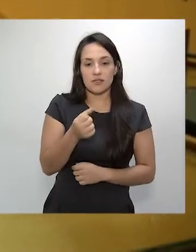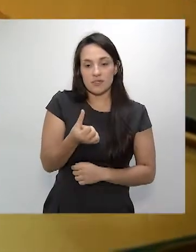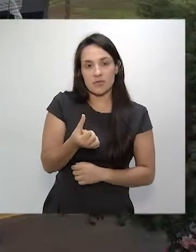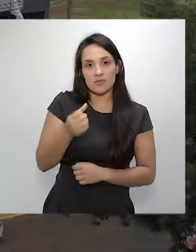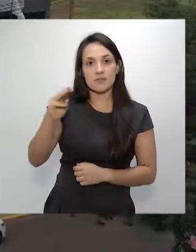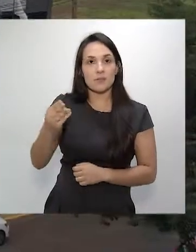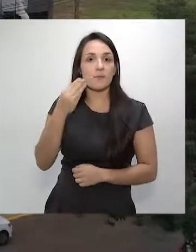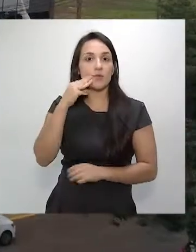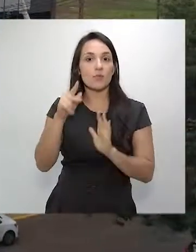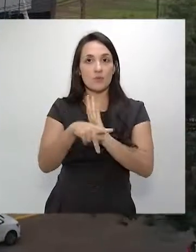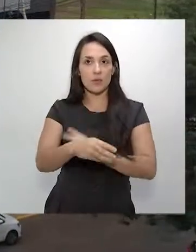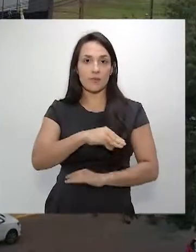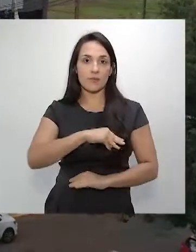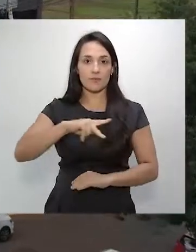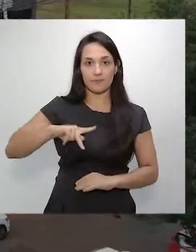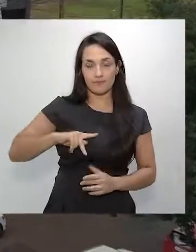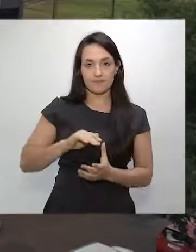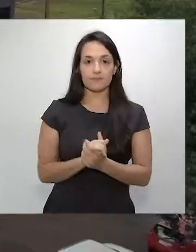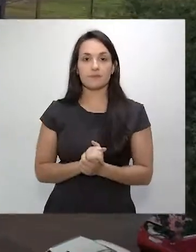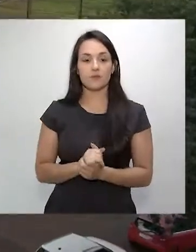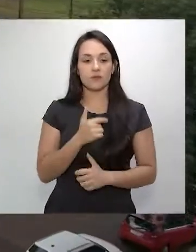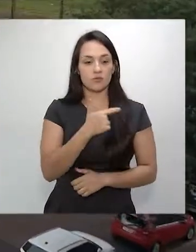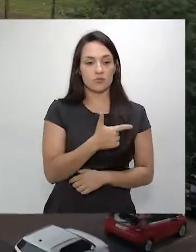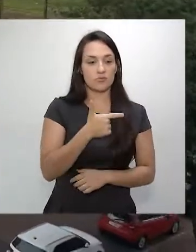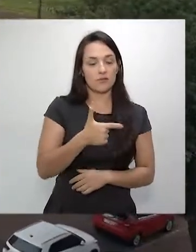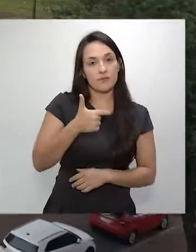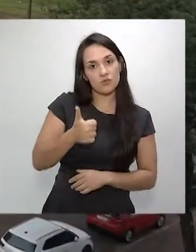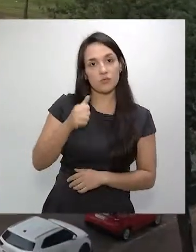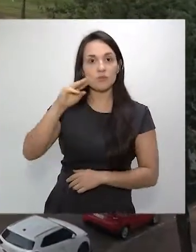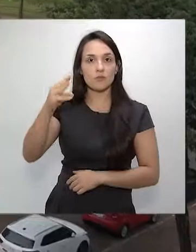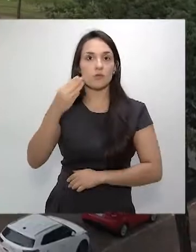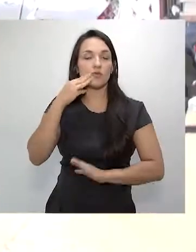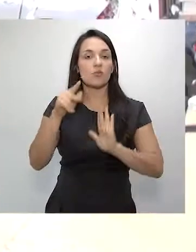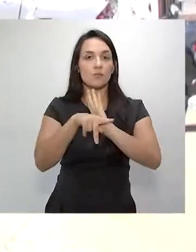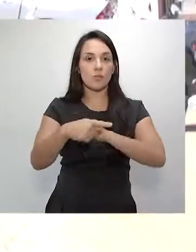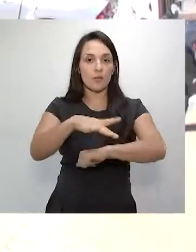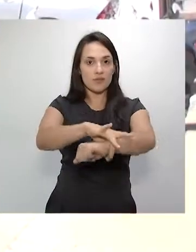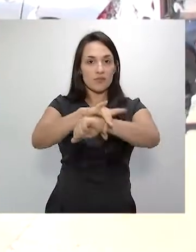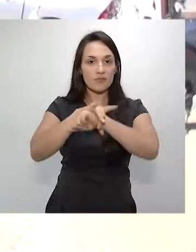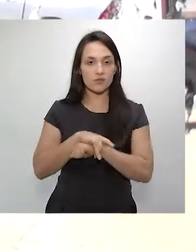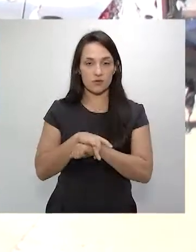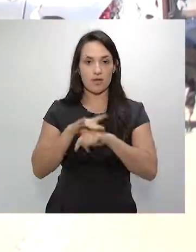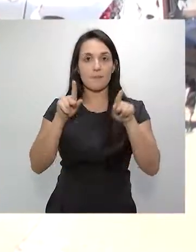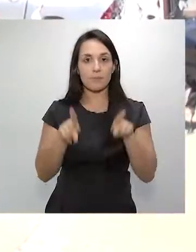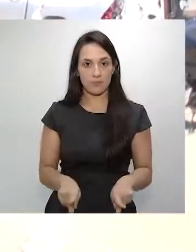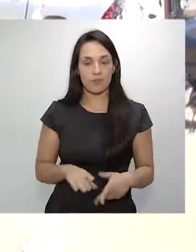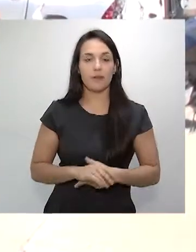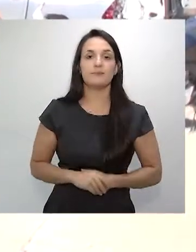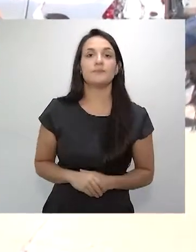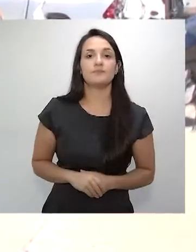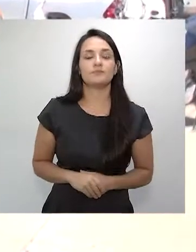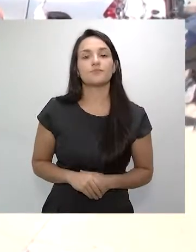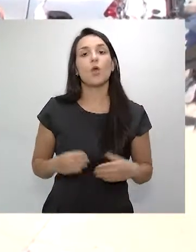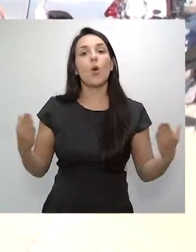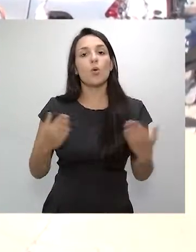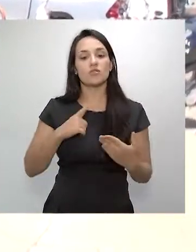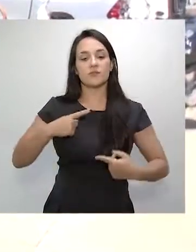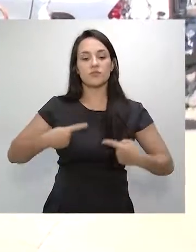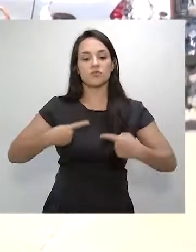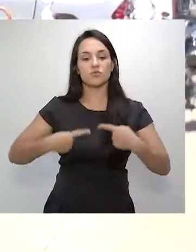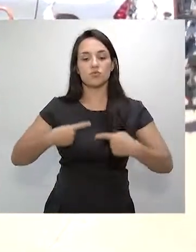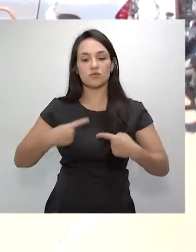Justiça, 486 milhões para o Ministério Público e 221 milhões para a